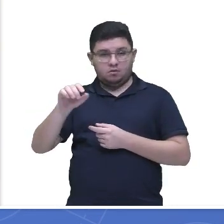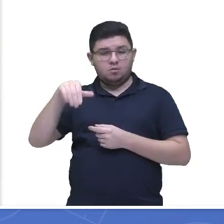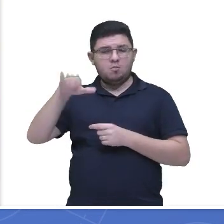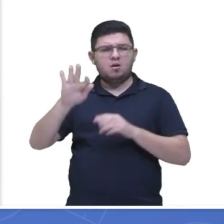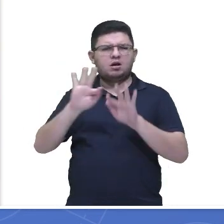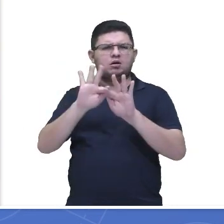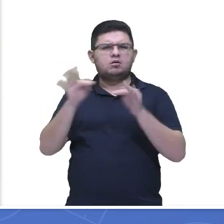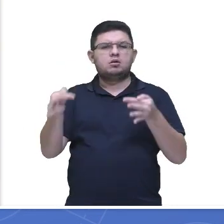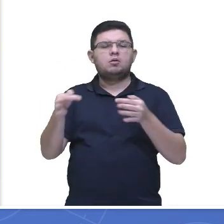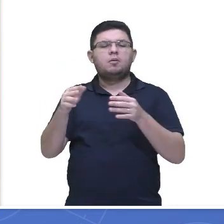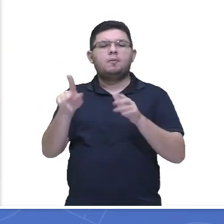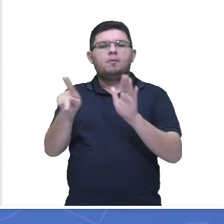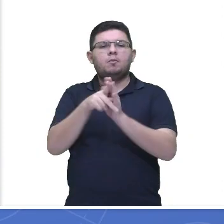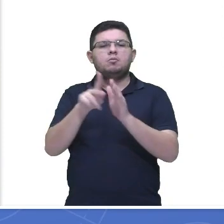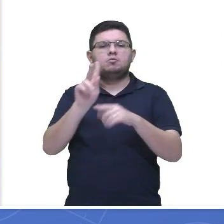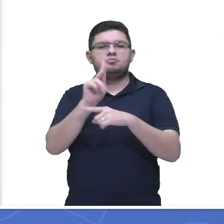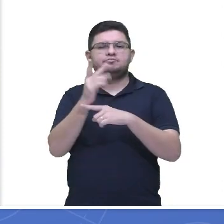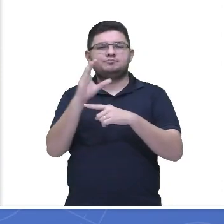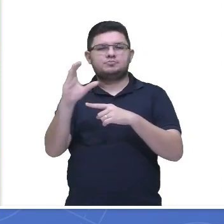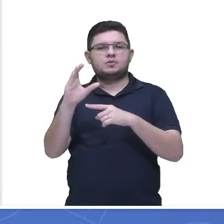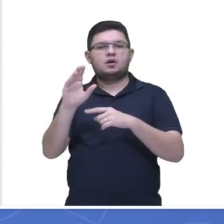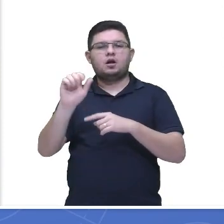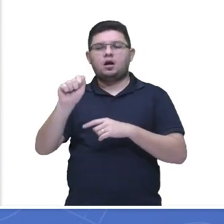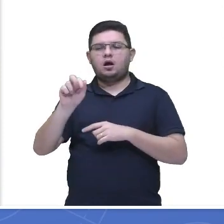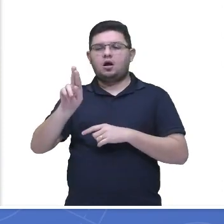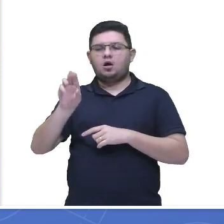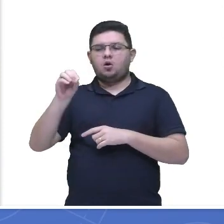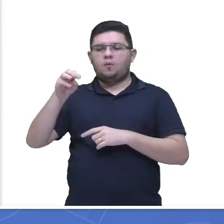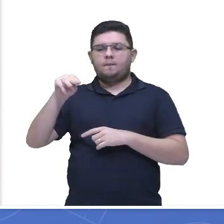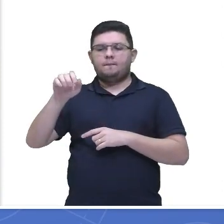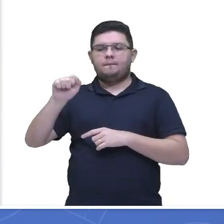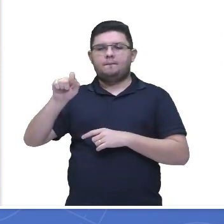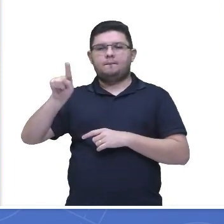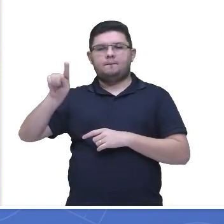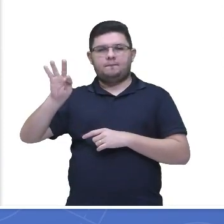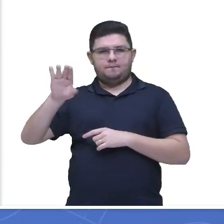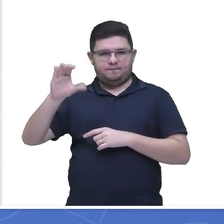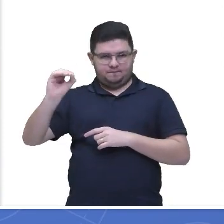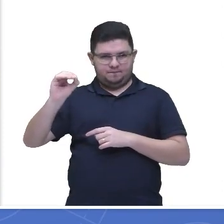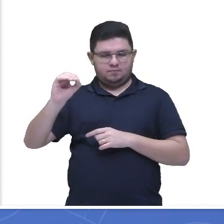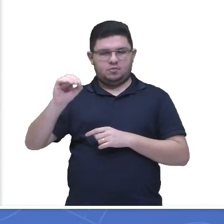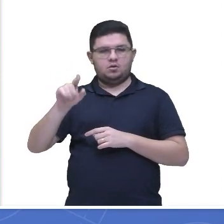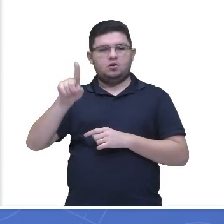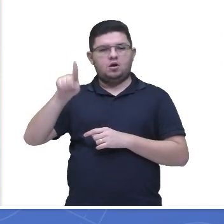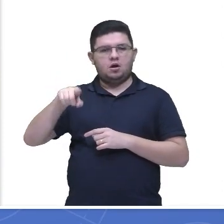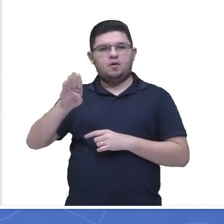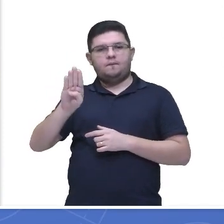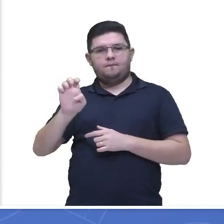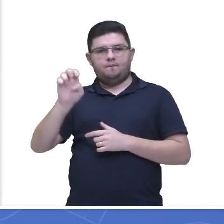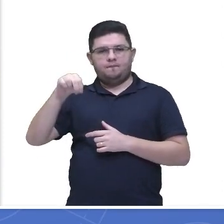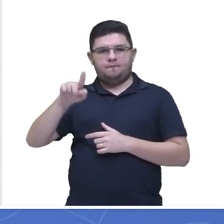dos hidrocarbonetos aromáticos, que é o benzeno.